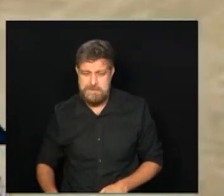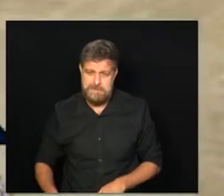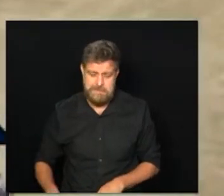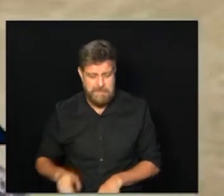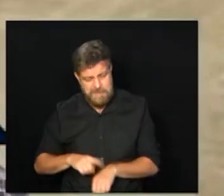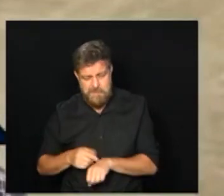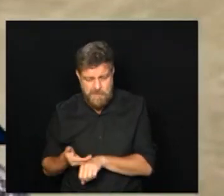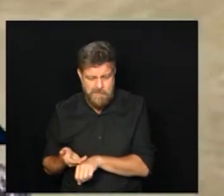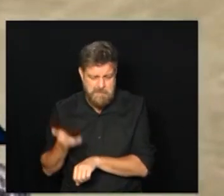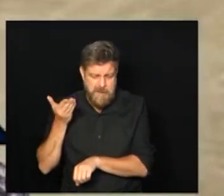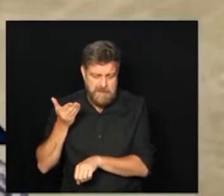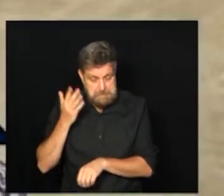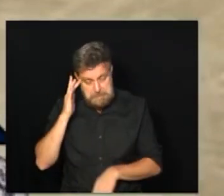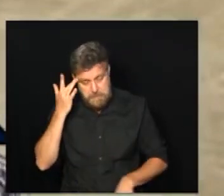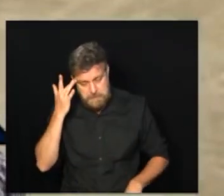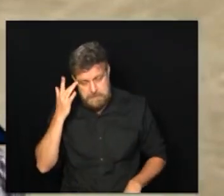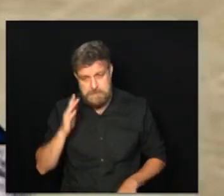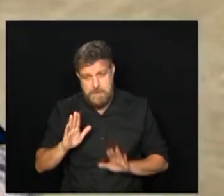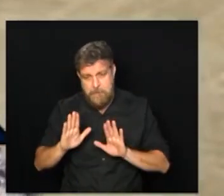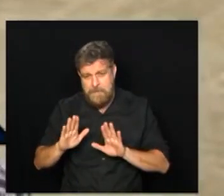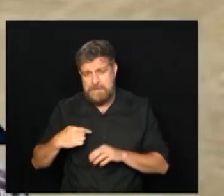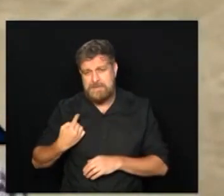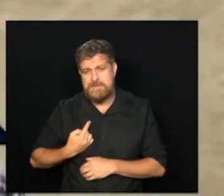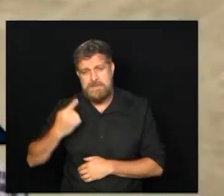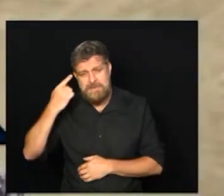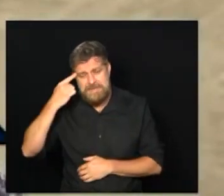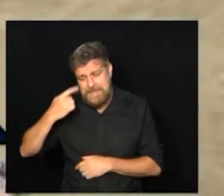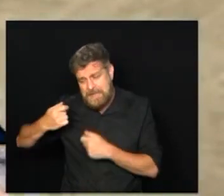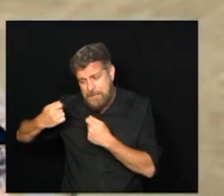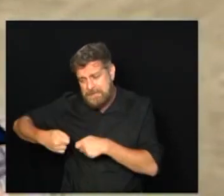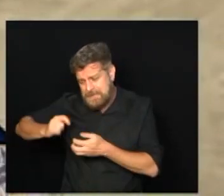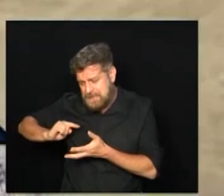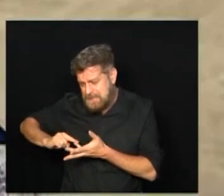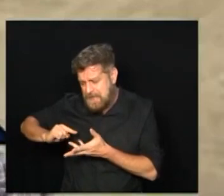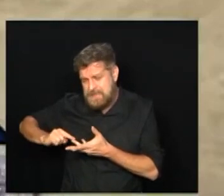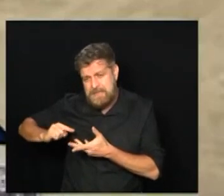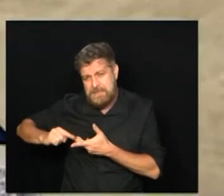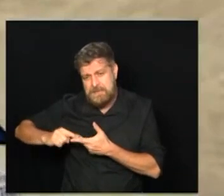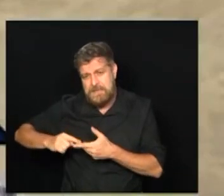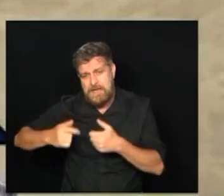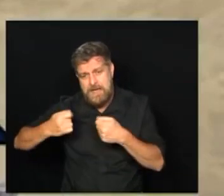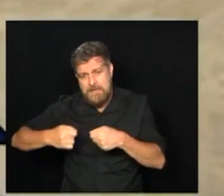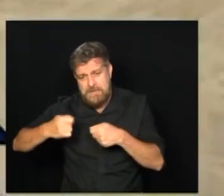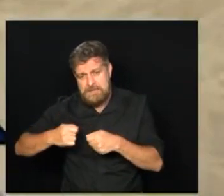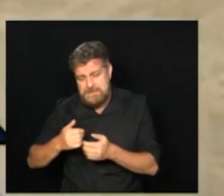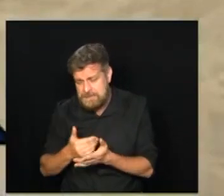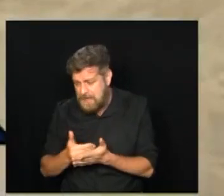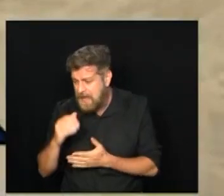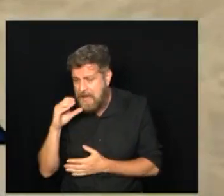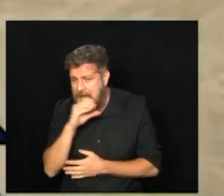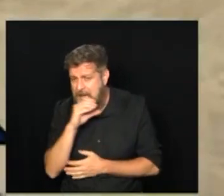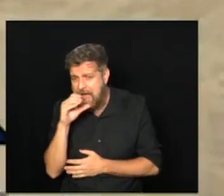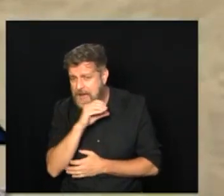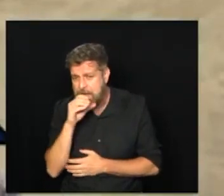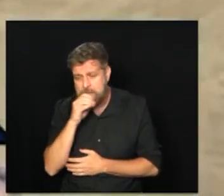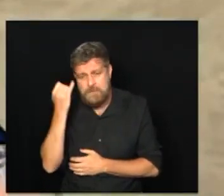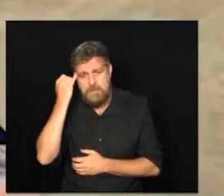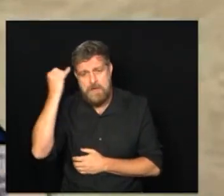mais, mas sob o ponto de vista de necessidade, a gente tem que pensar que tem que se plantar o mais rápido possível a